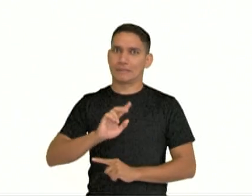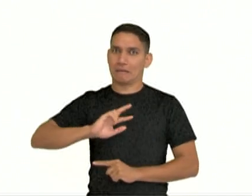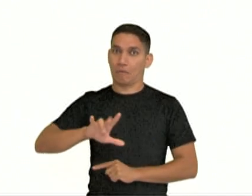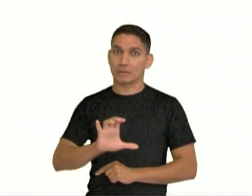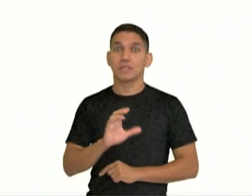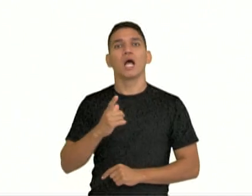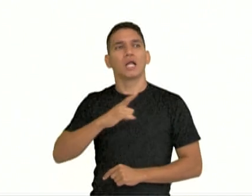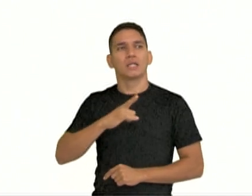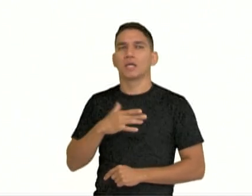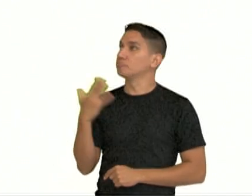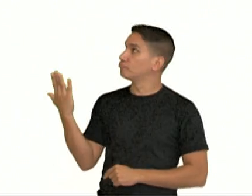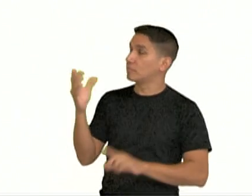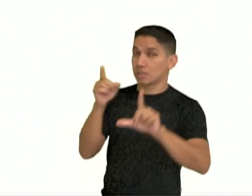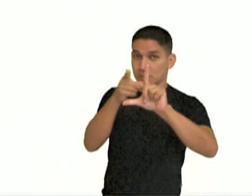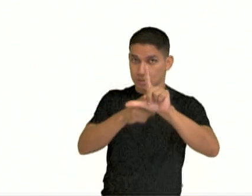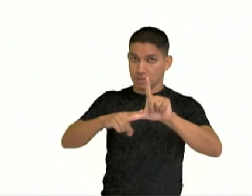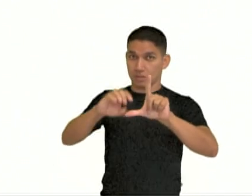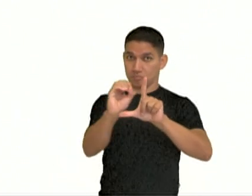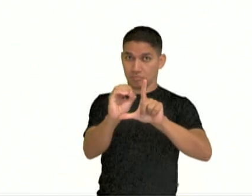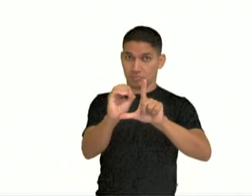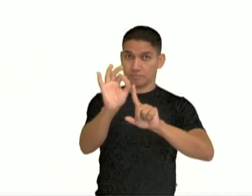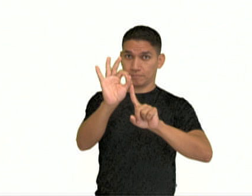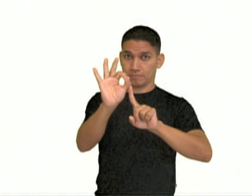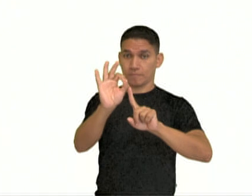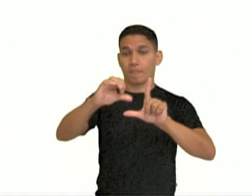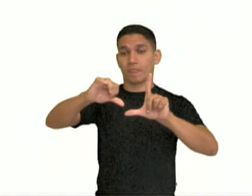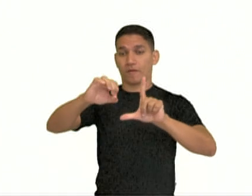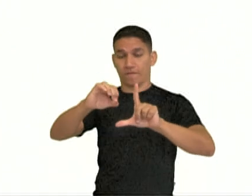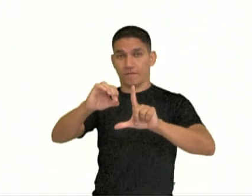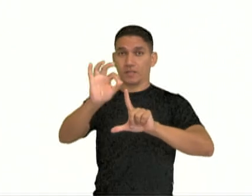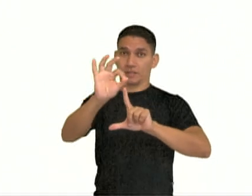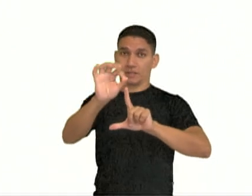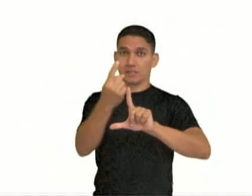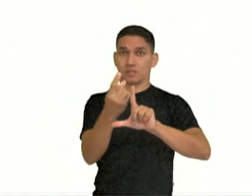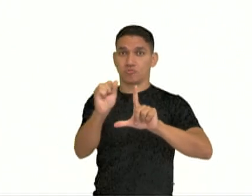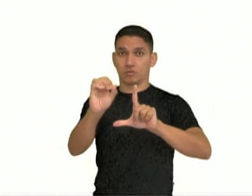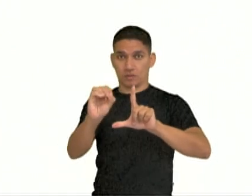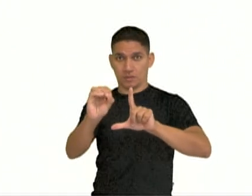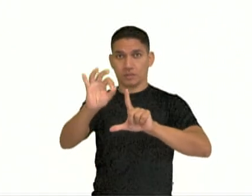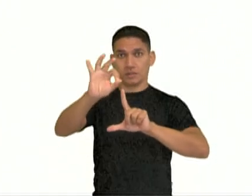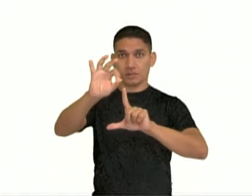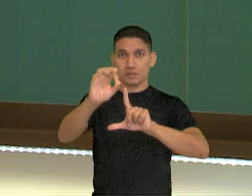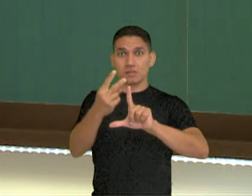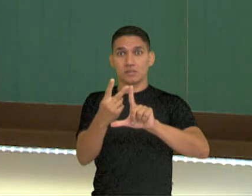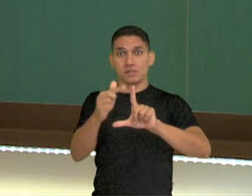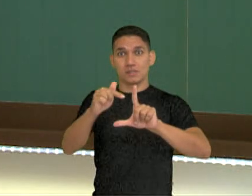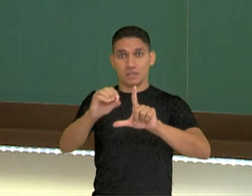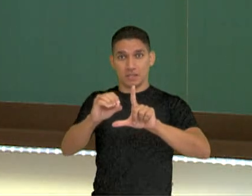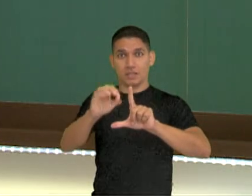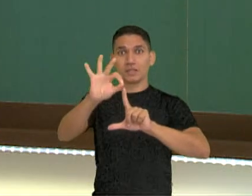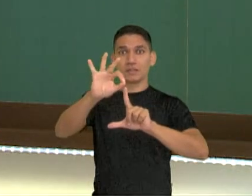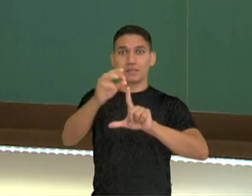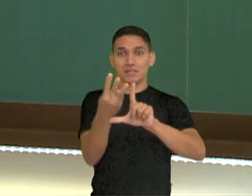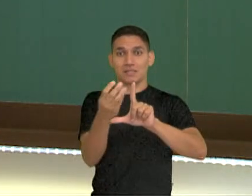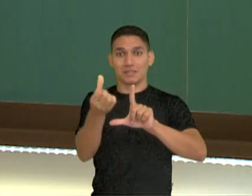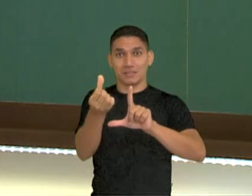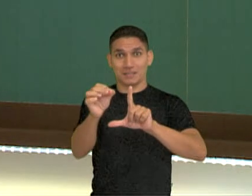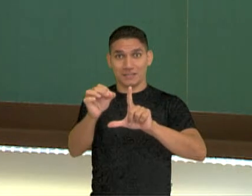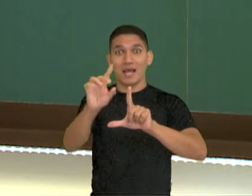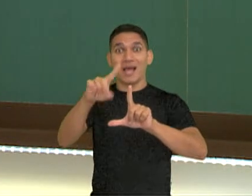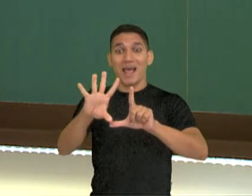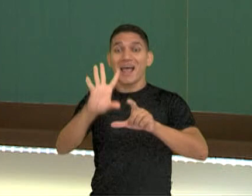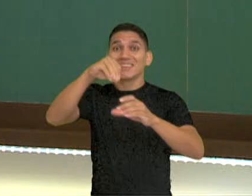podemos ter o ângulo de 0 graus, 90, 180, 270 e 360, que são ângulos que estão